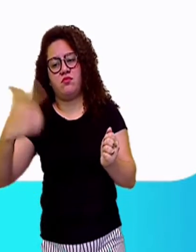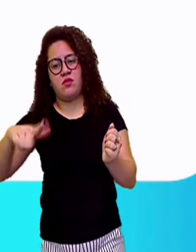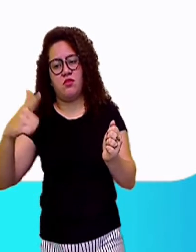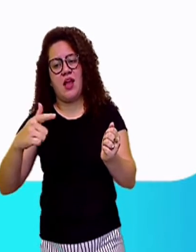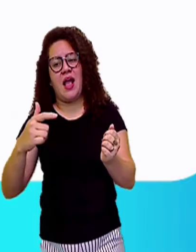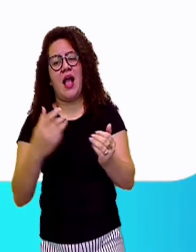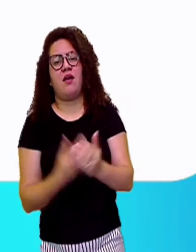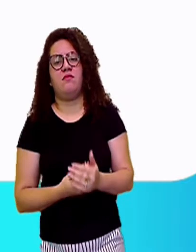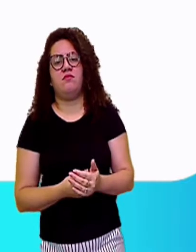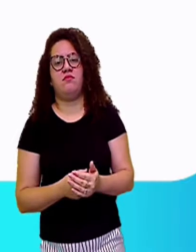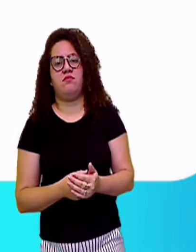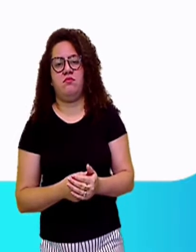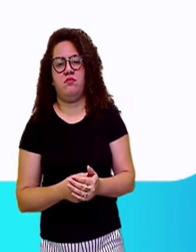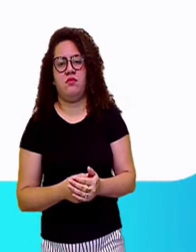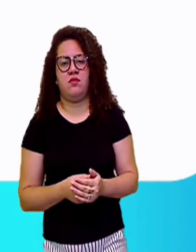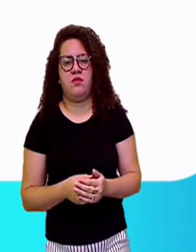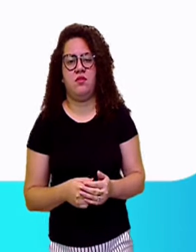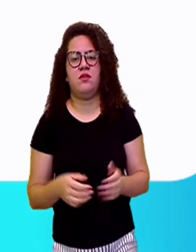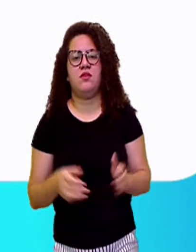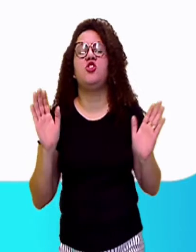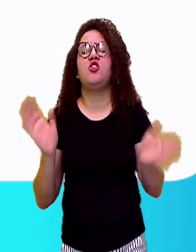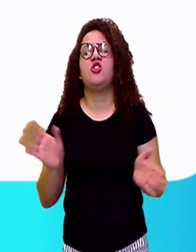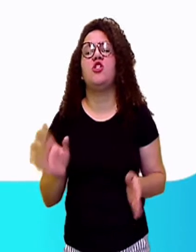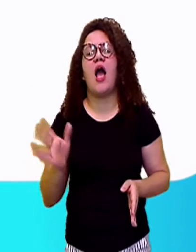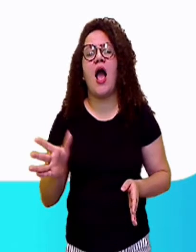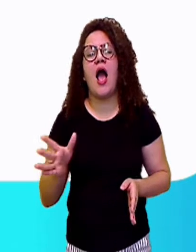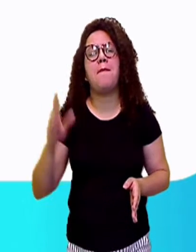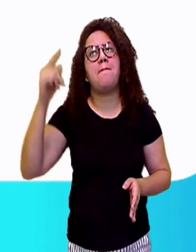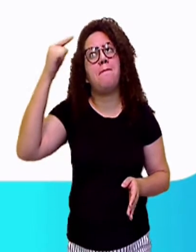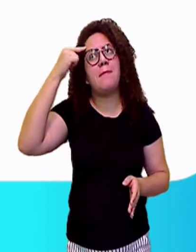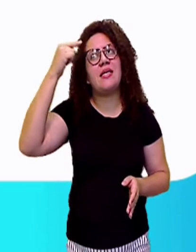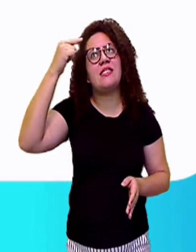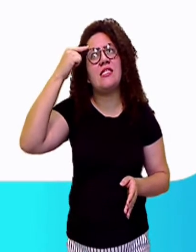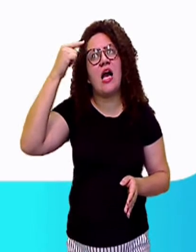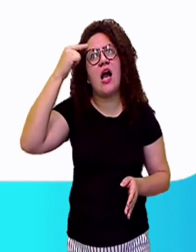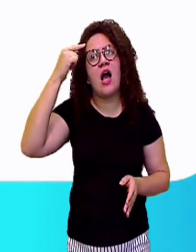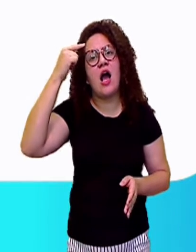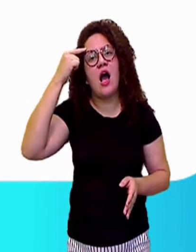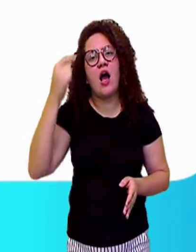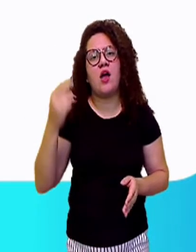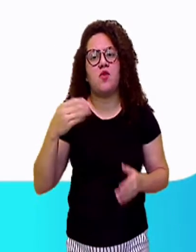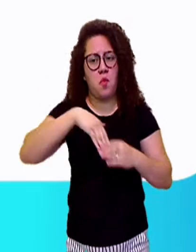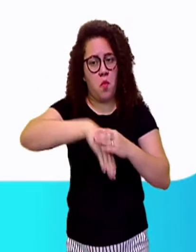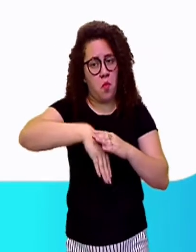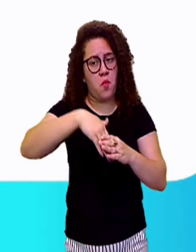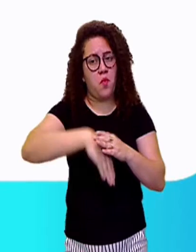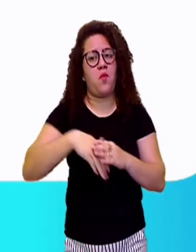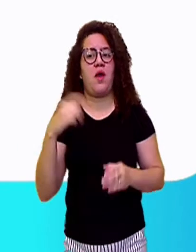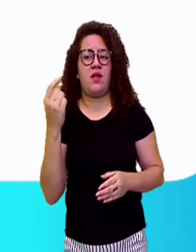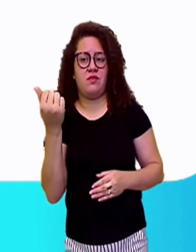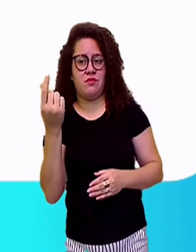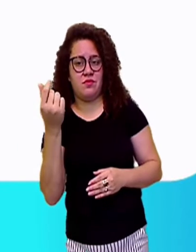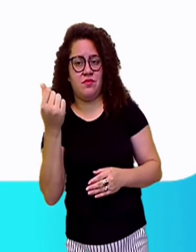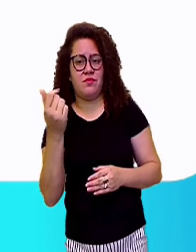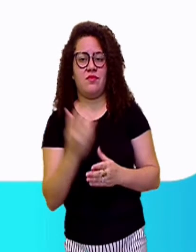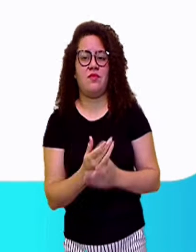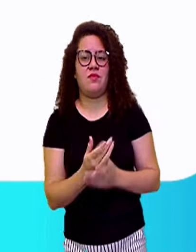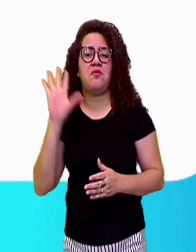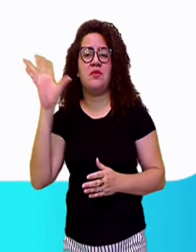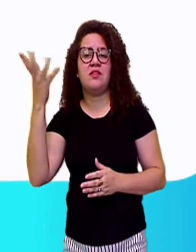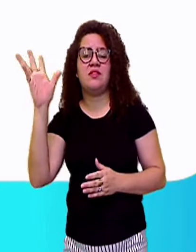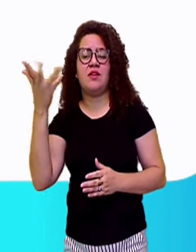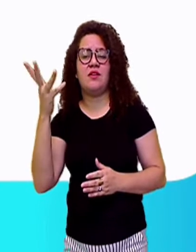acabando. Ele já estava pensando, né, em economizar. Ela não. Vamos ver o que vai